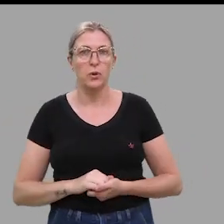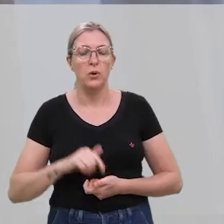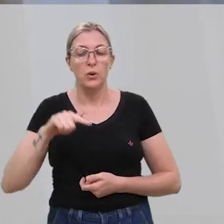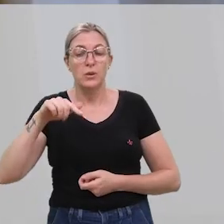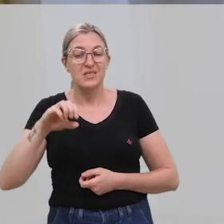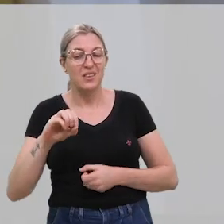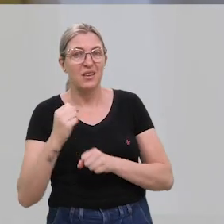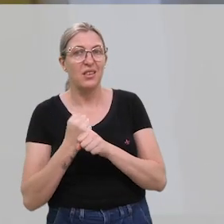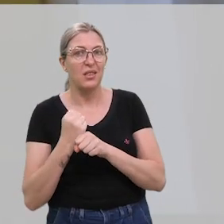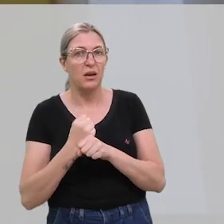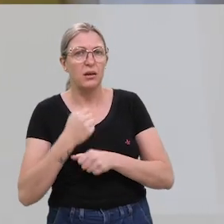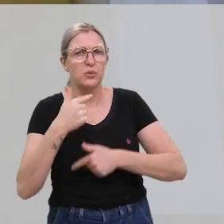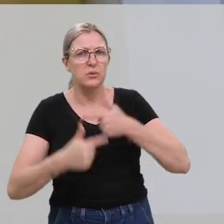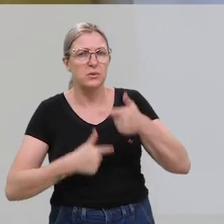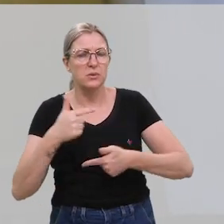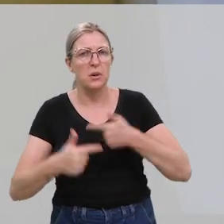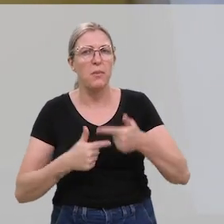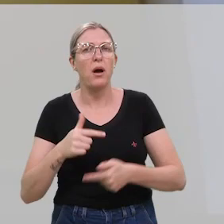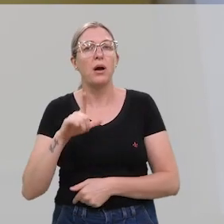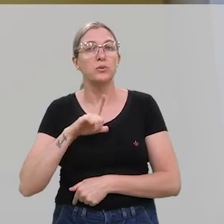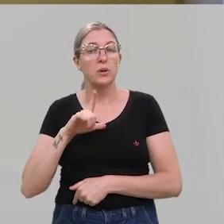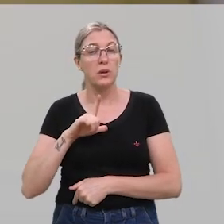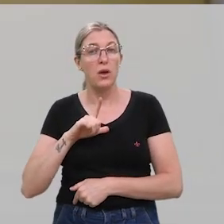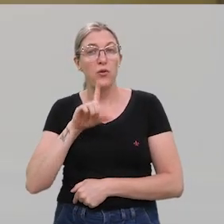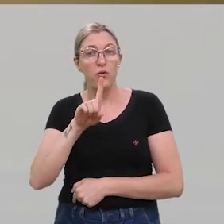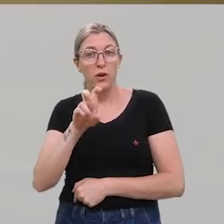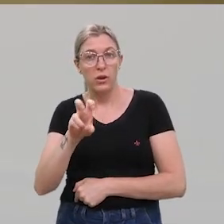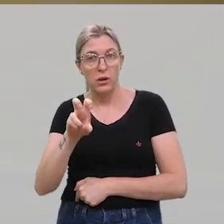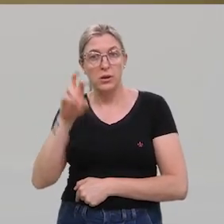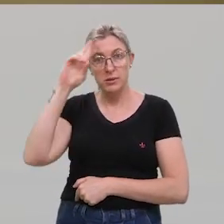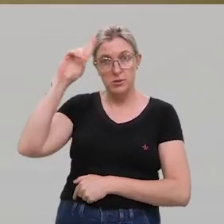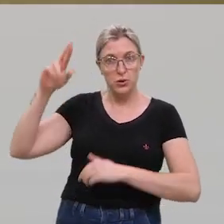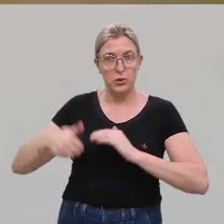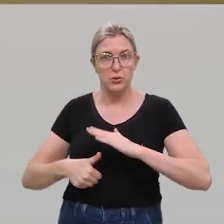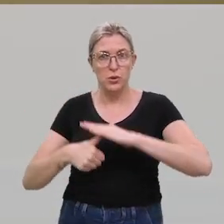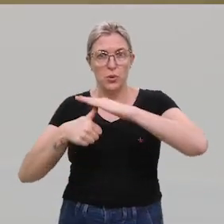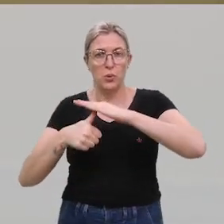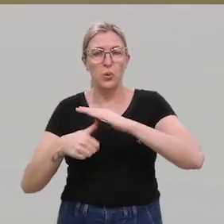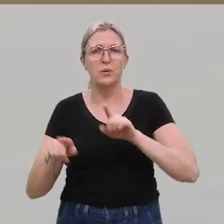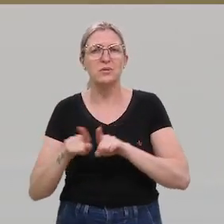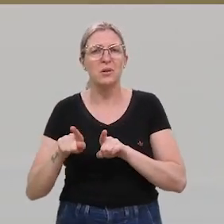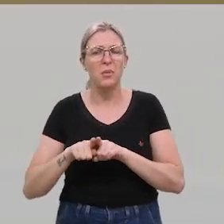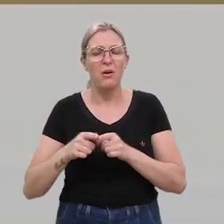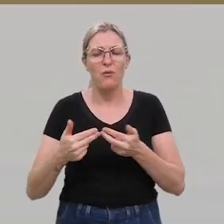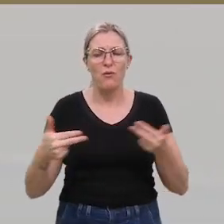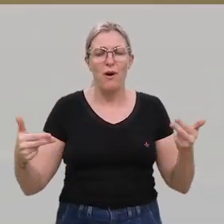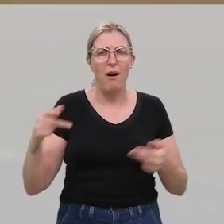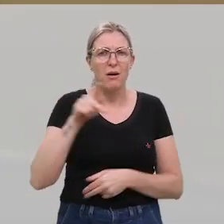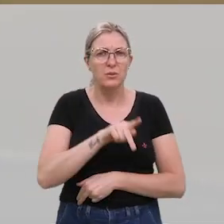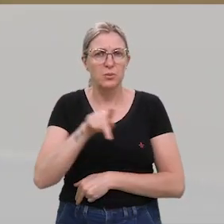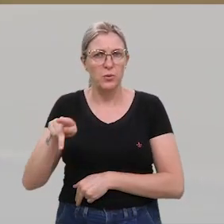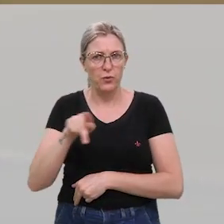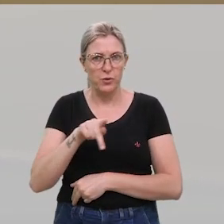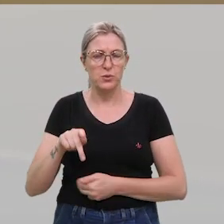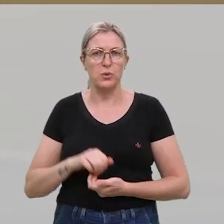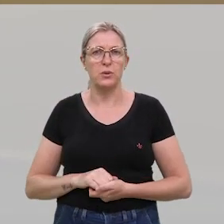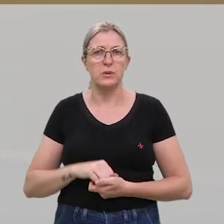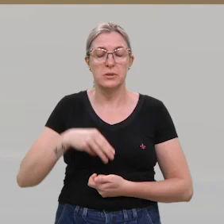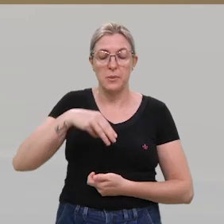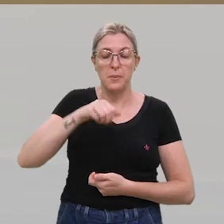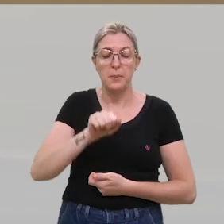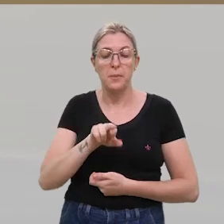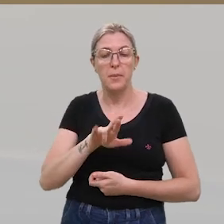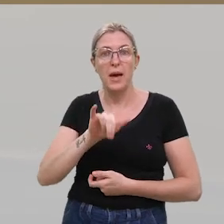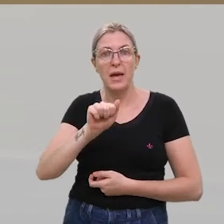terra. Em 70 anos de atividades, estiveram à frente do seminário 15 reitores e dezenas